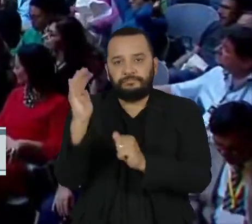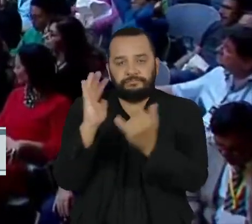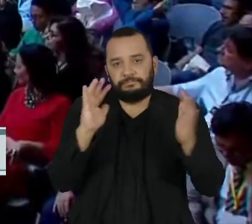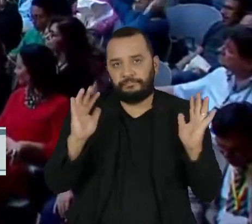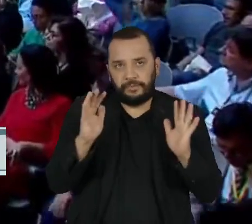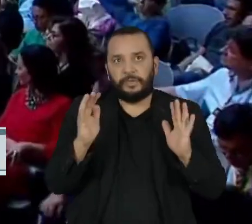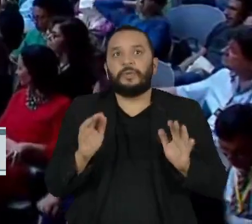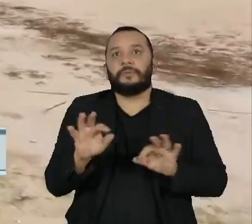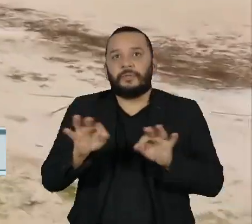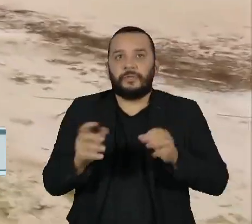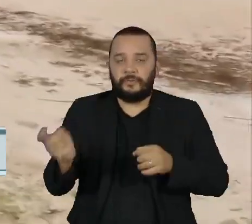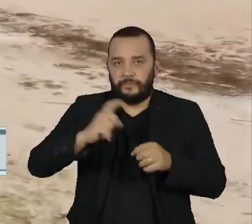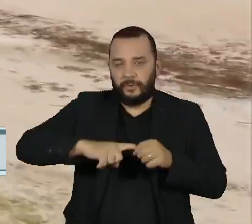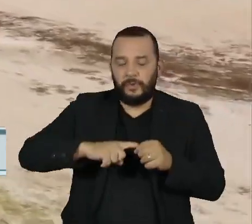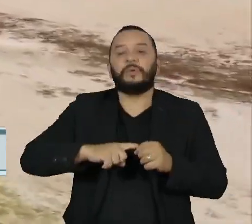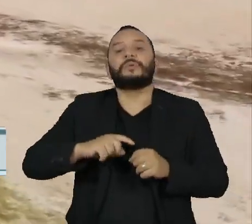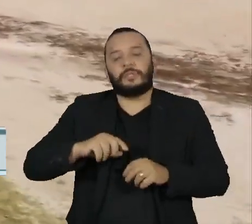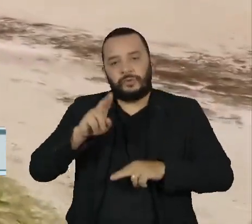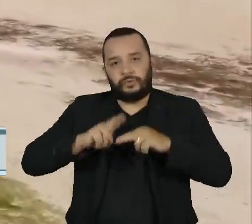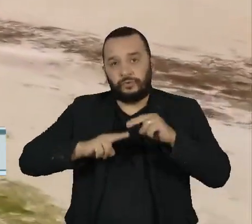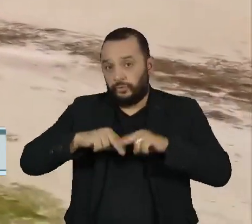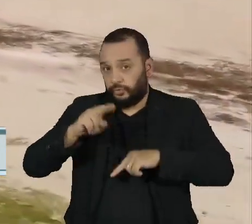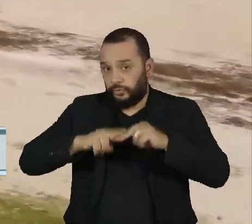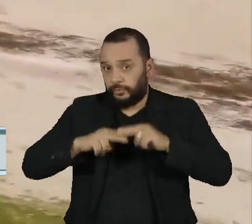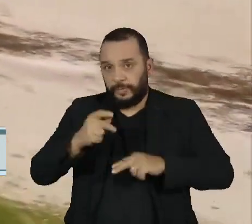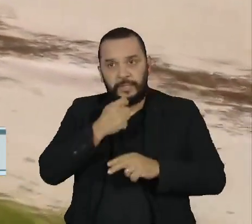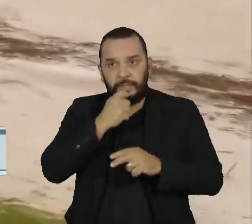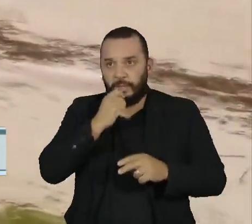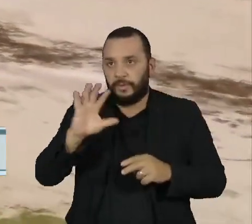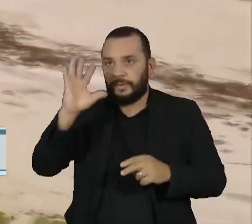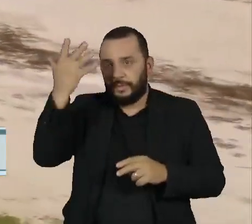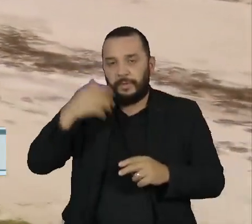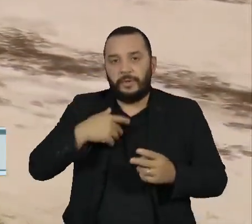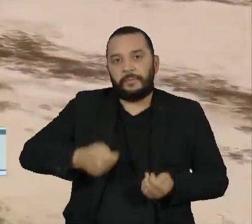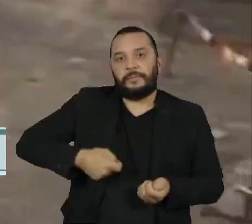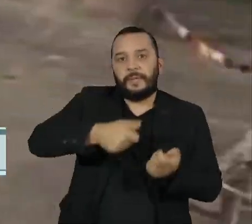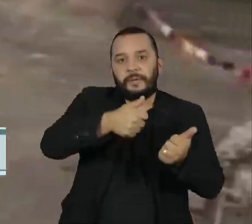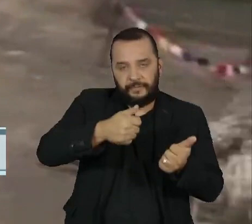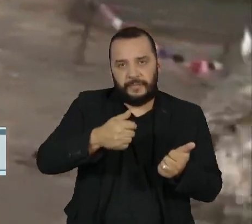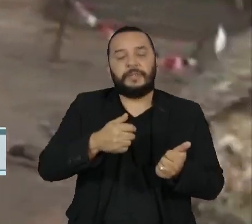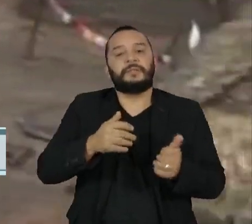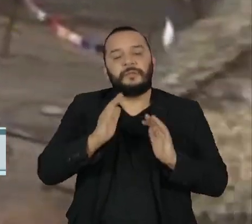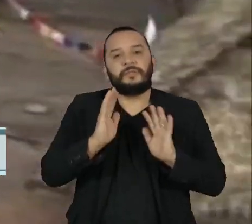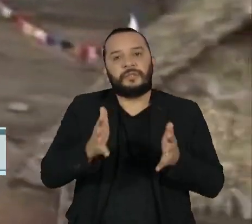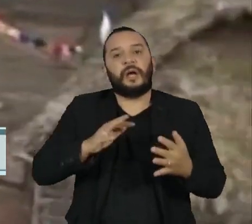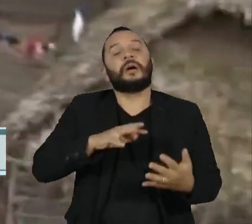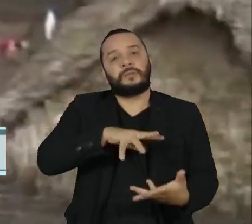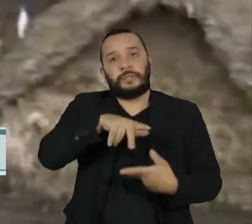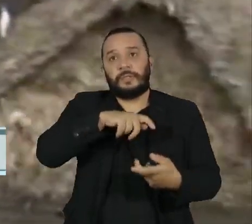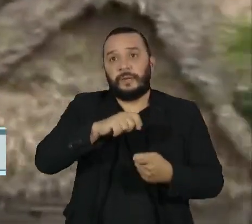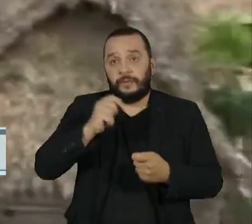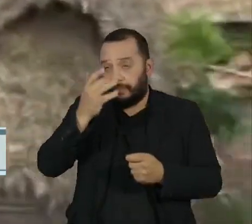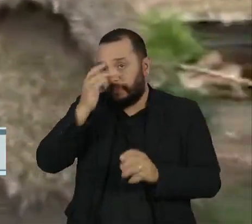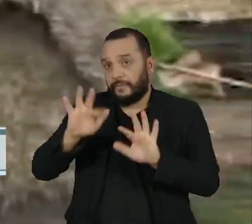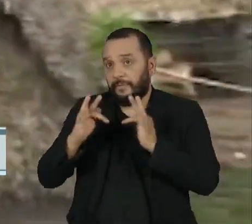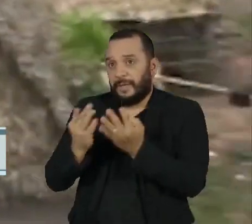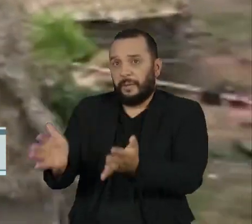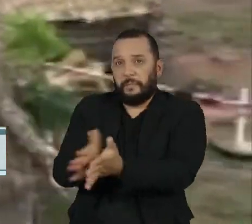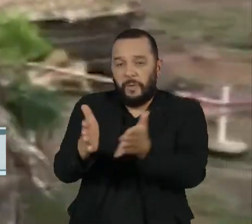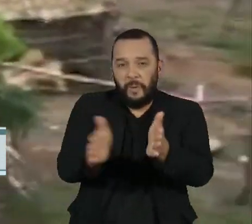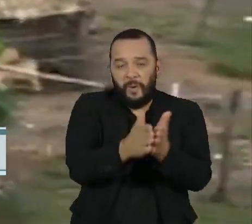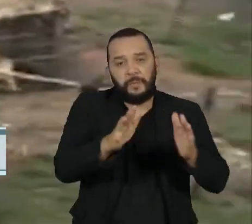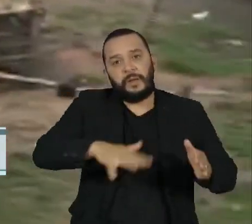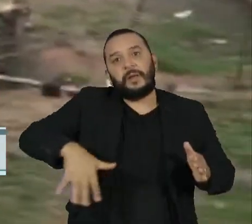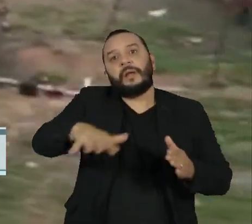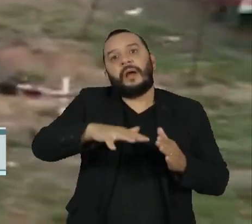junho mas ainda não aconteceu o bom saber de fazia pagamentos A famílias em extrema pobreza que viviam em áreas de reserva extrativista